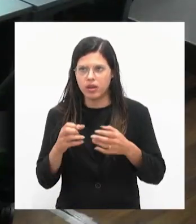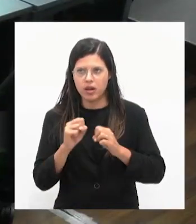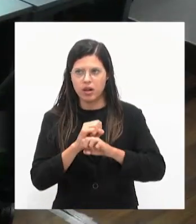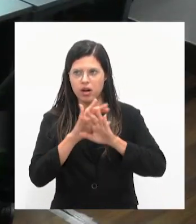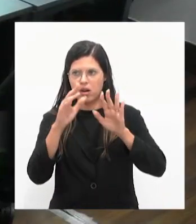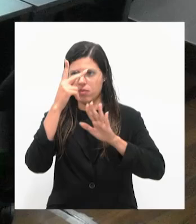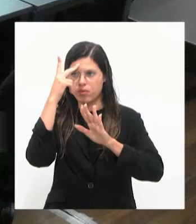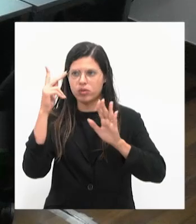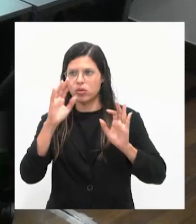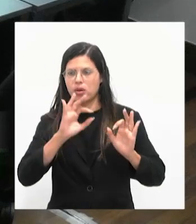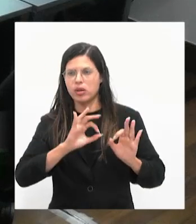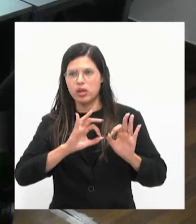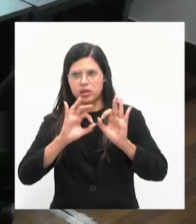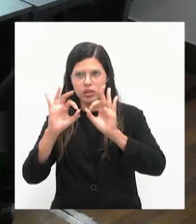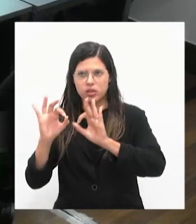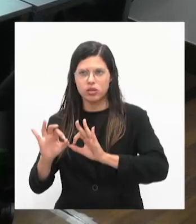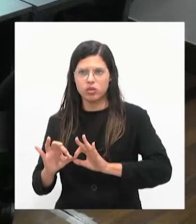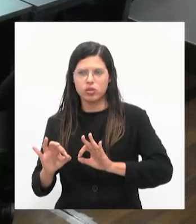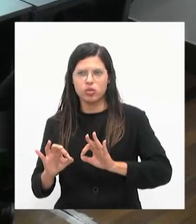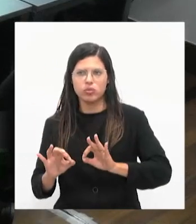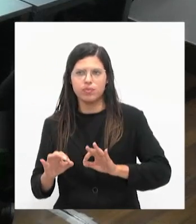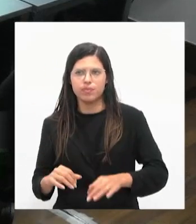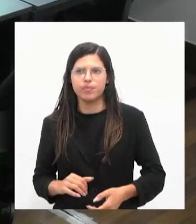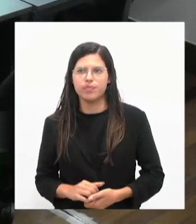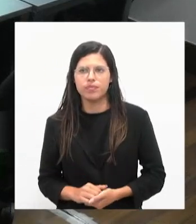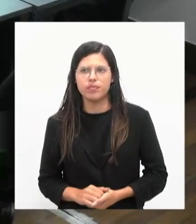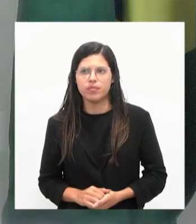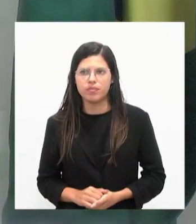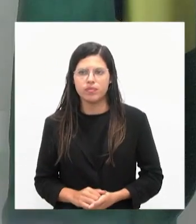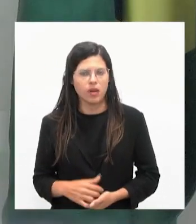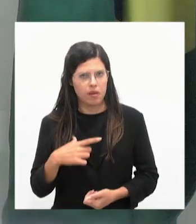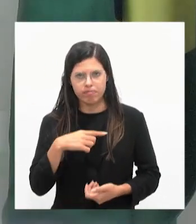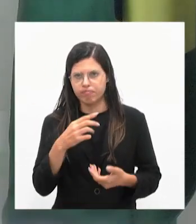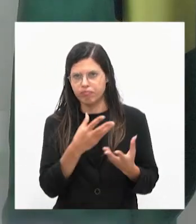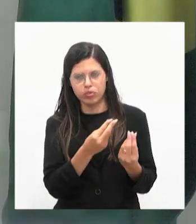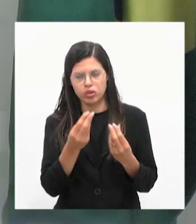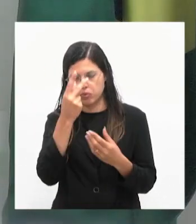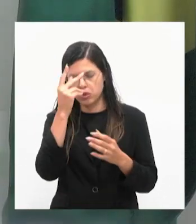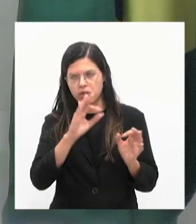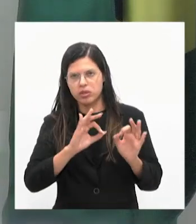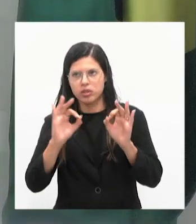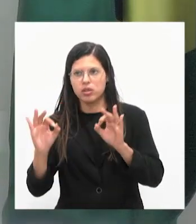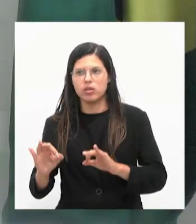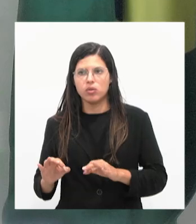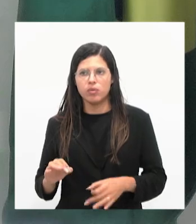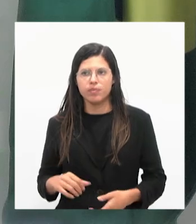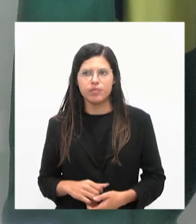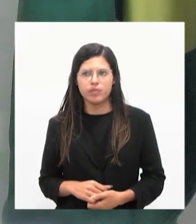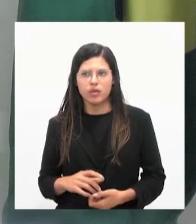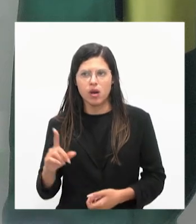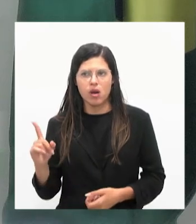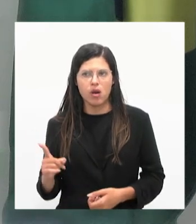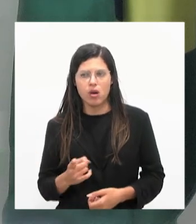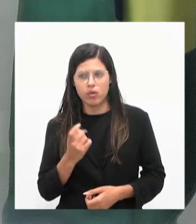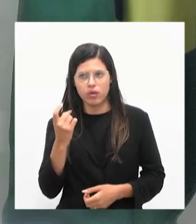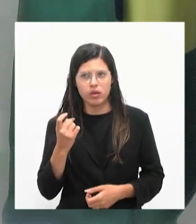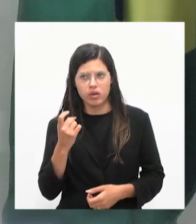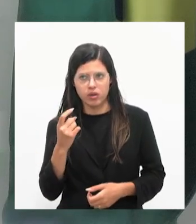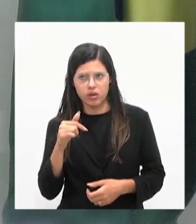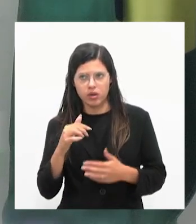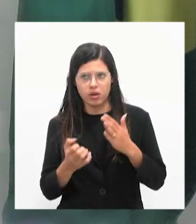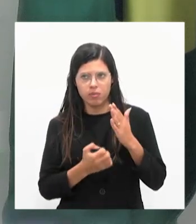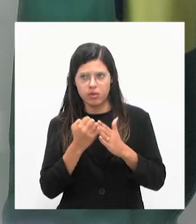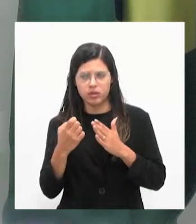assiste, que a audiência está enorme, que eu recebi aqui. Presidente, né, a única entidade do Estado hoje que tem contrato com reboque, com